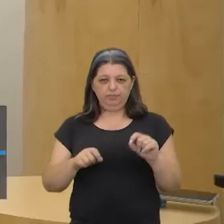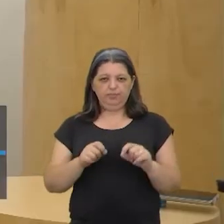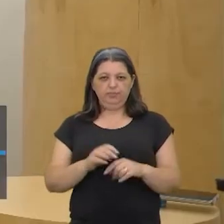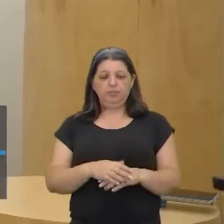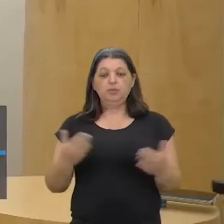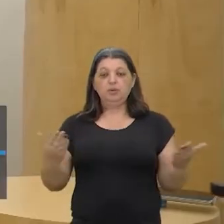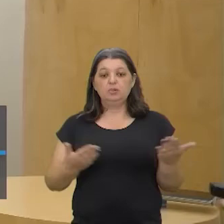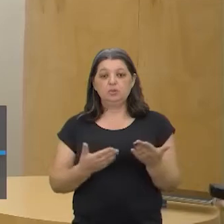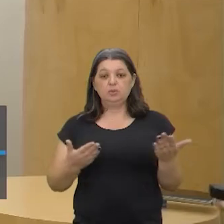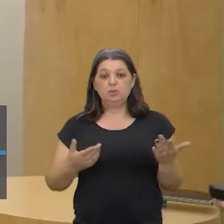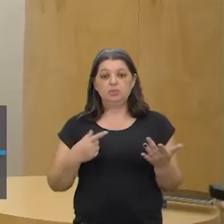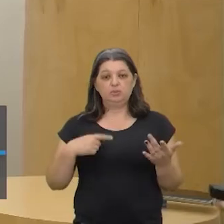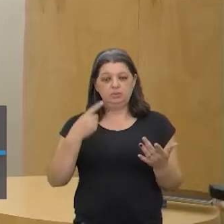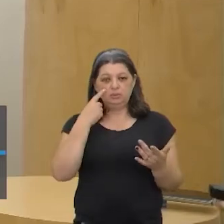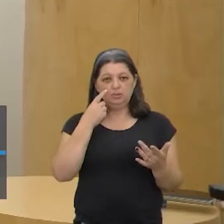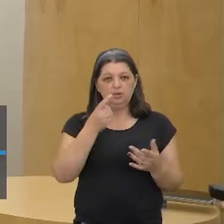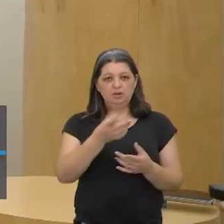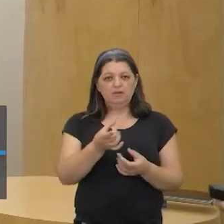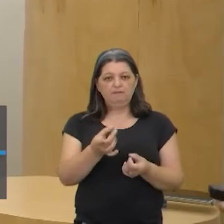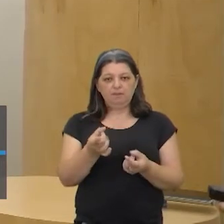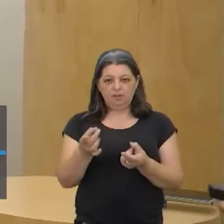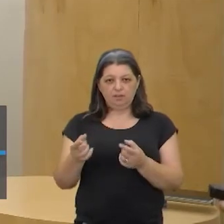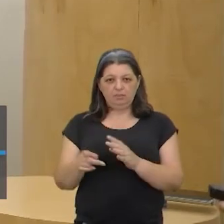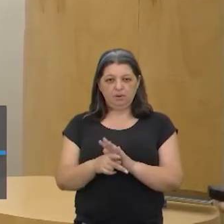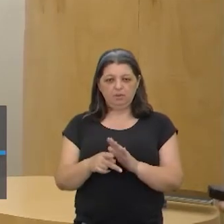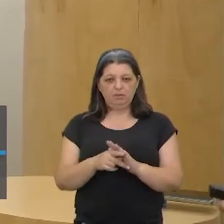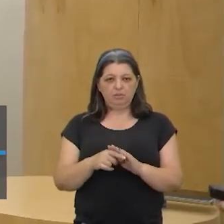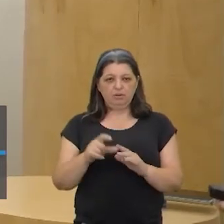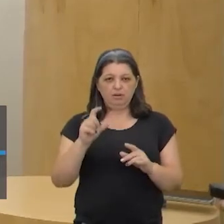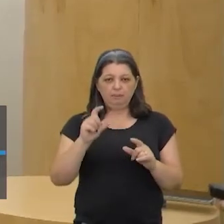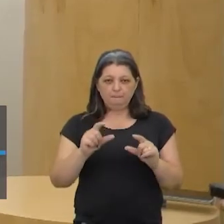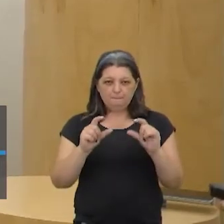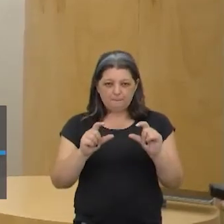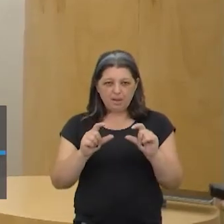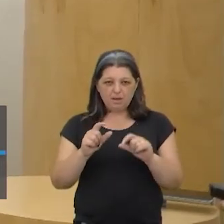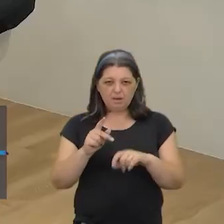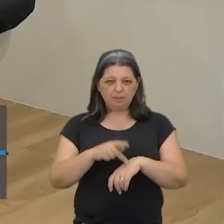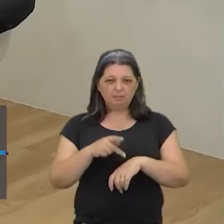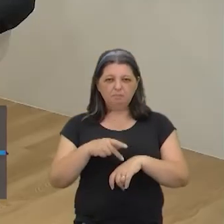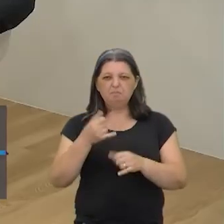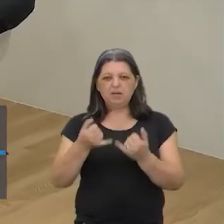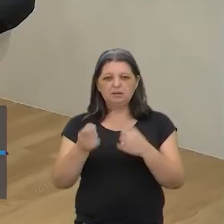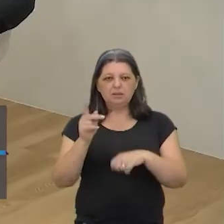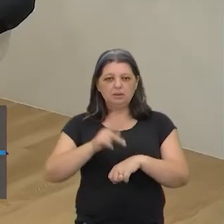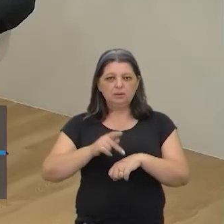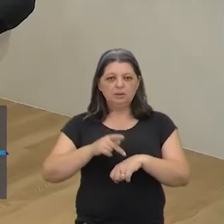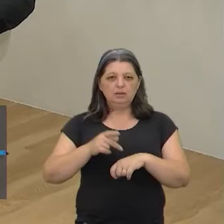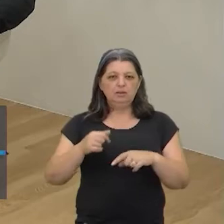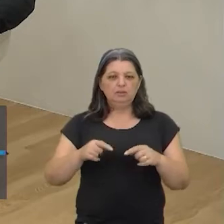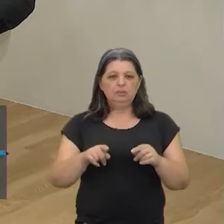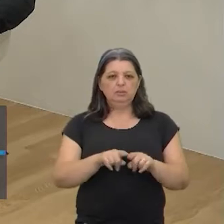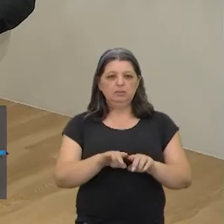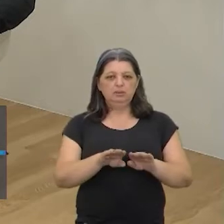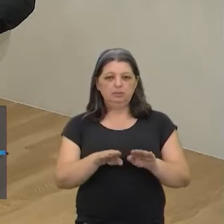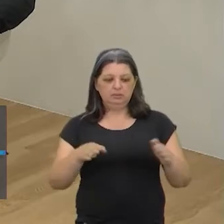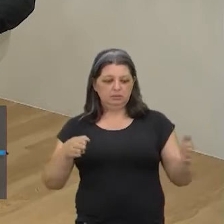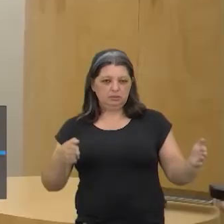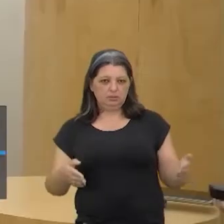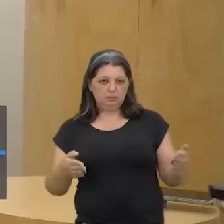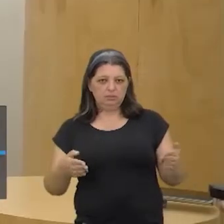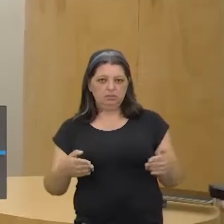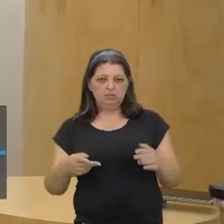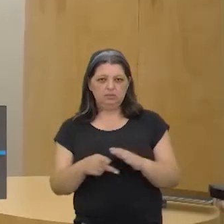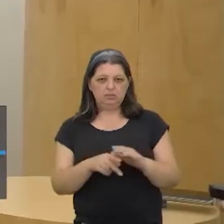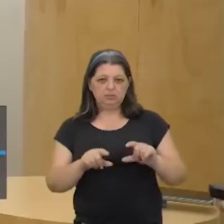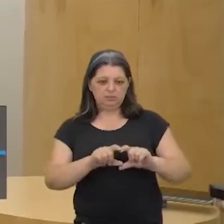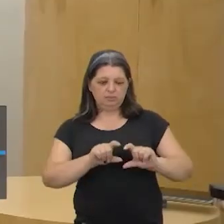hoje a gente vê bastante para vender coisas de pedra de sal do Himalaia, Sim. né? Então, quando você vê aquelas, tábua de carne de sal do Himalaia, que é uma